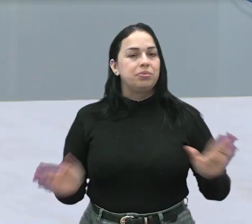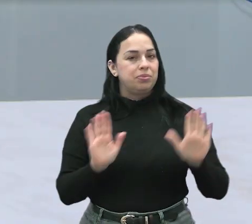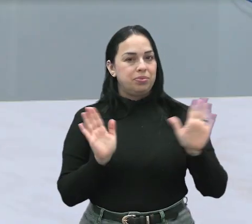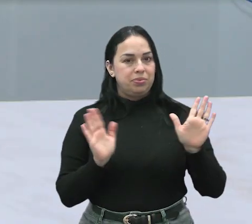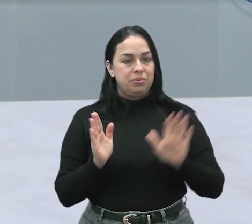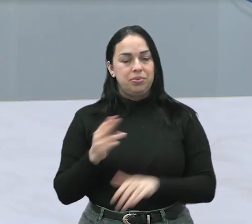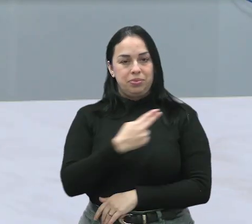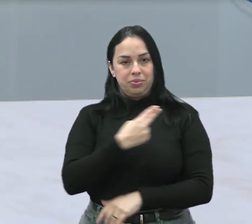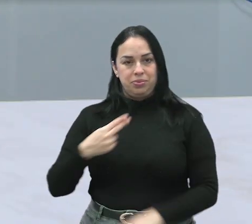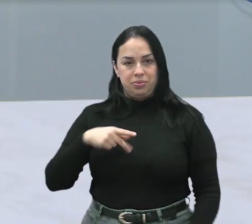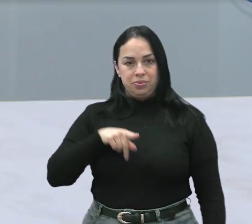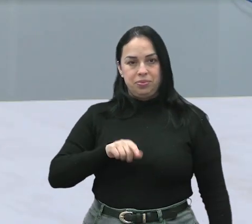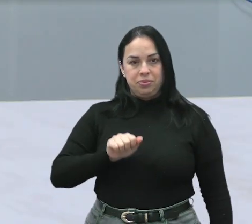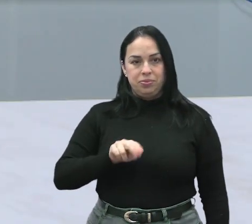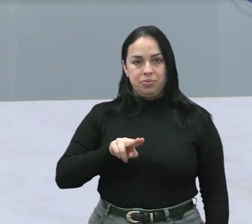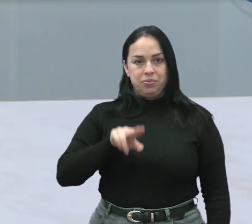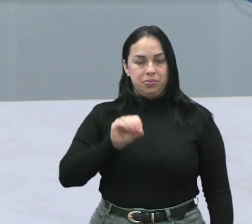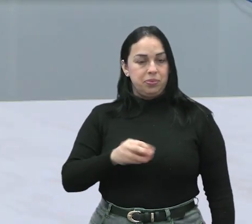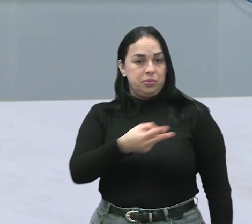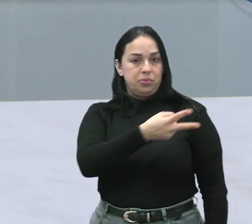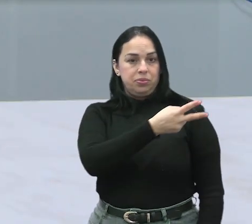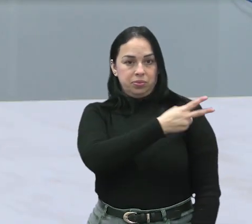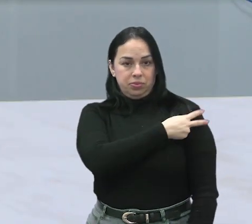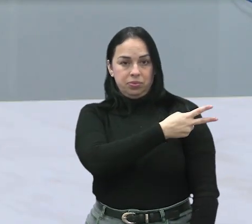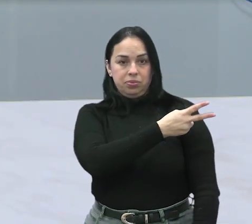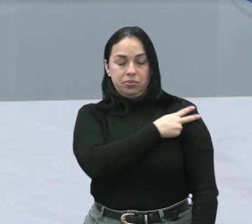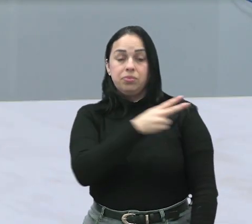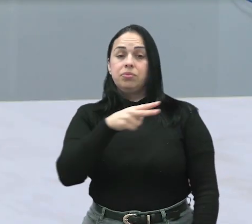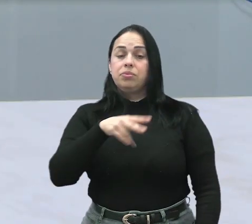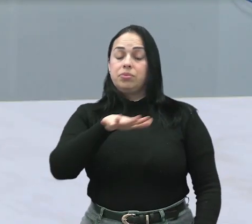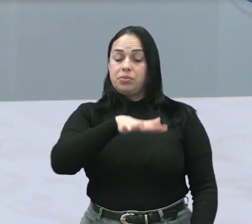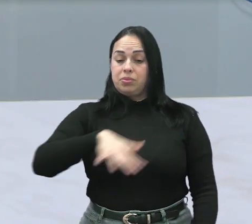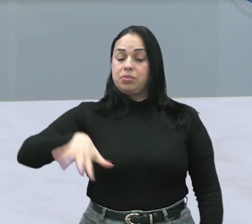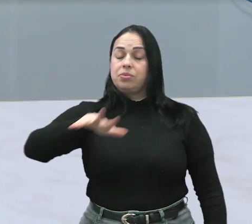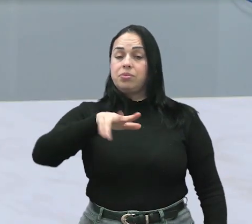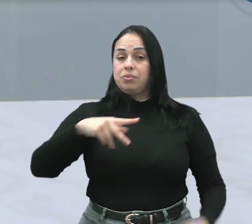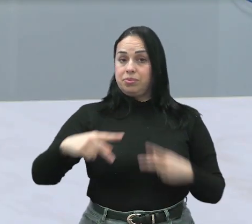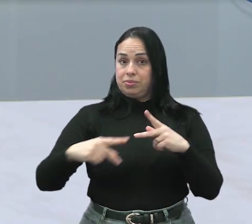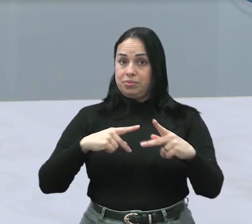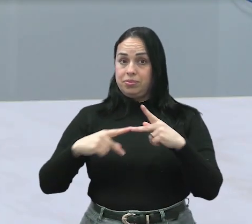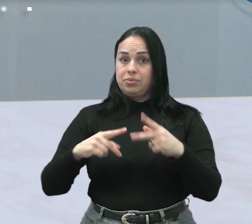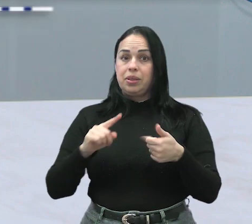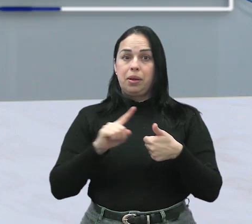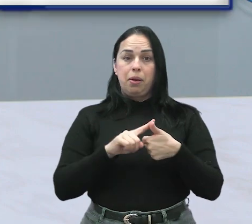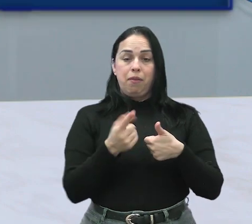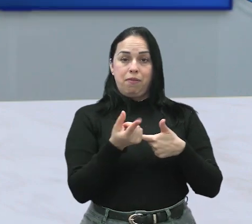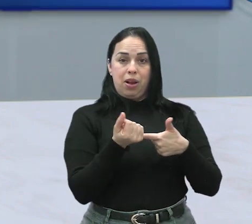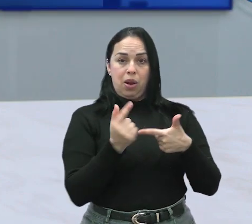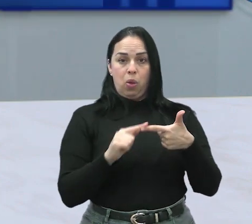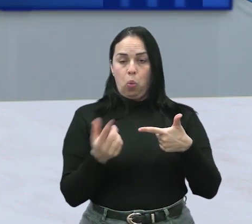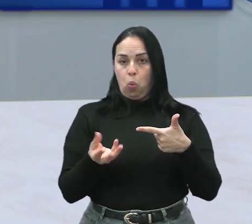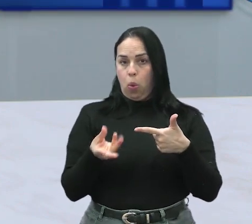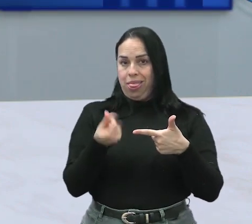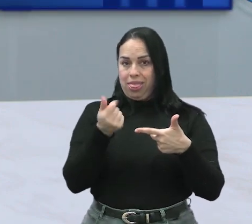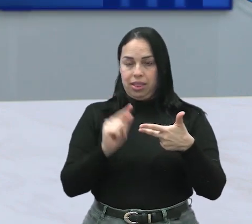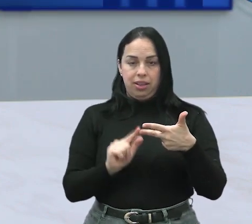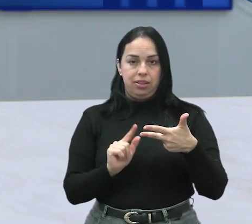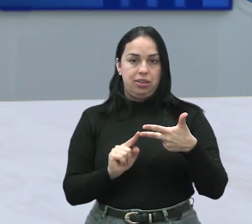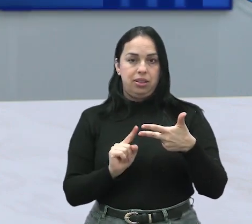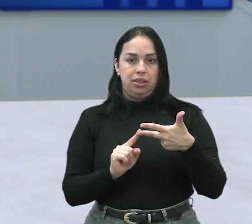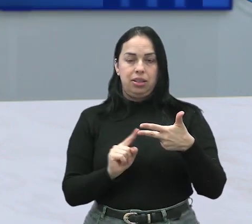Olá, meu nome é Paulo Sereda, eu sou gerente regional do Sebrae para a região de São José dos Campos. Preço,